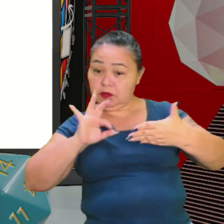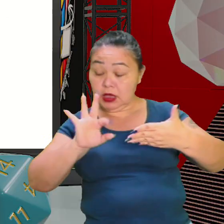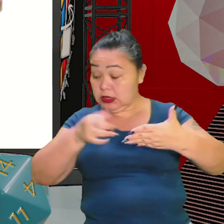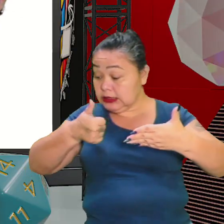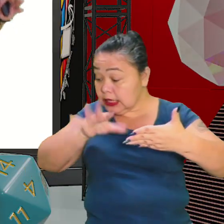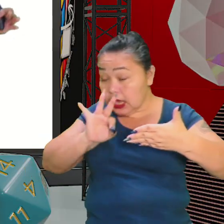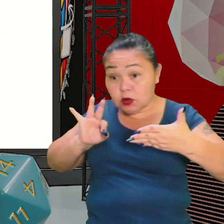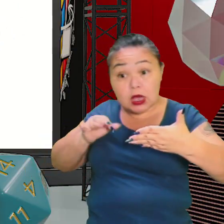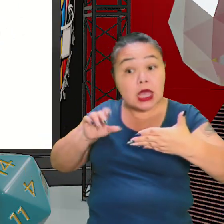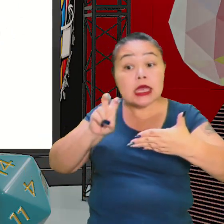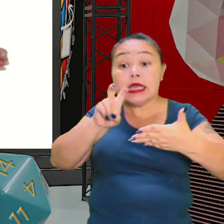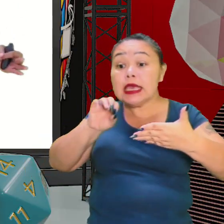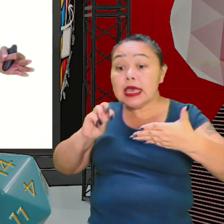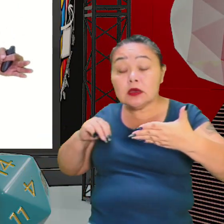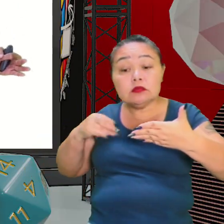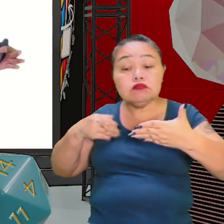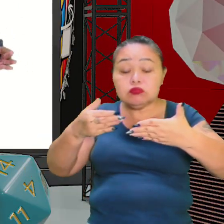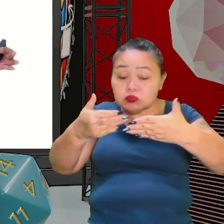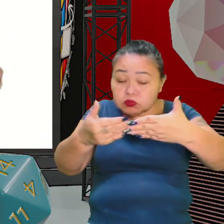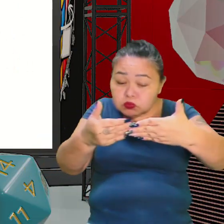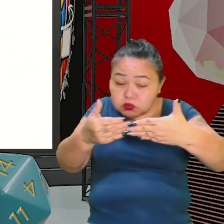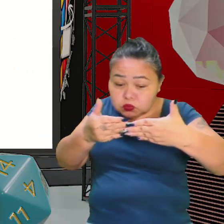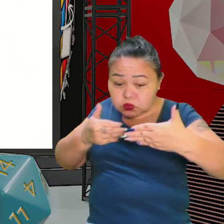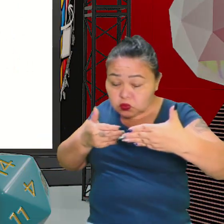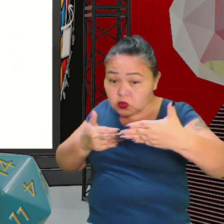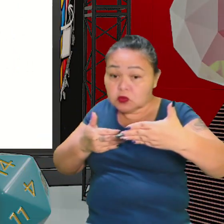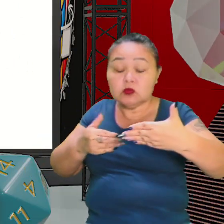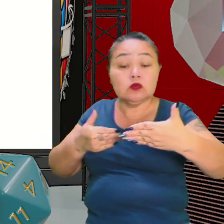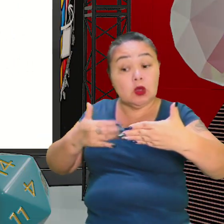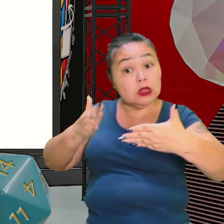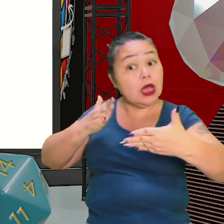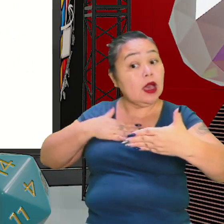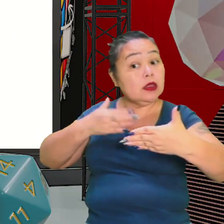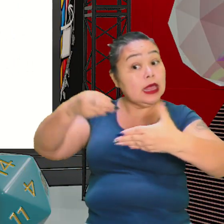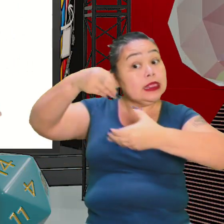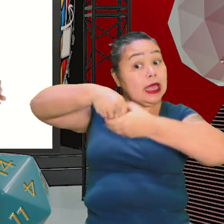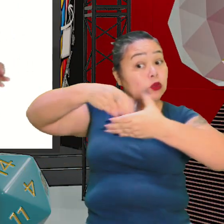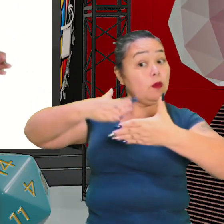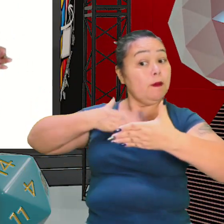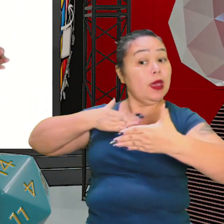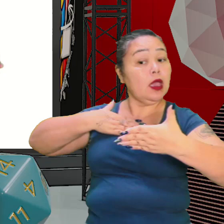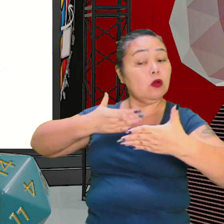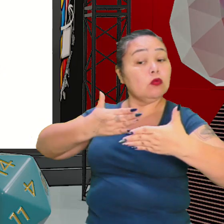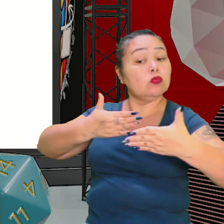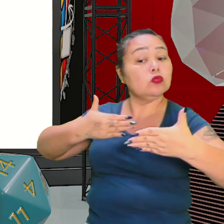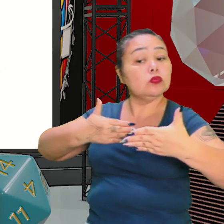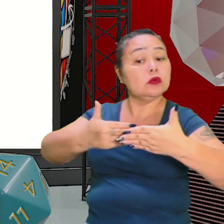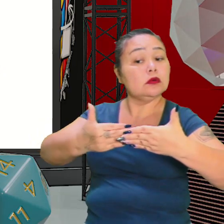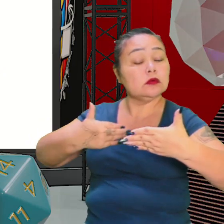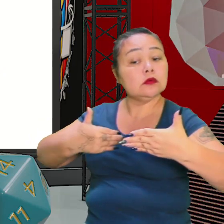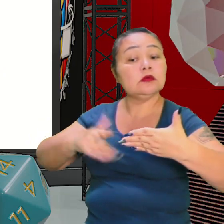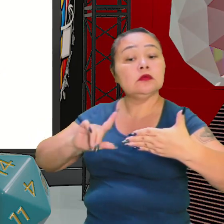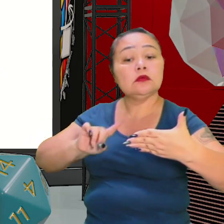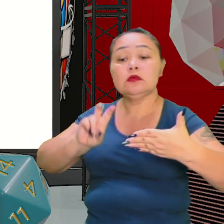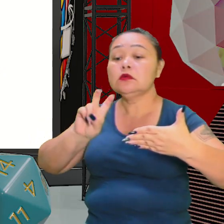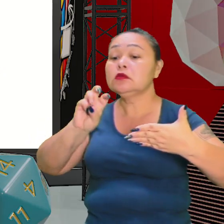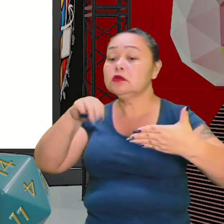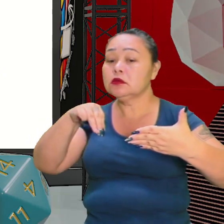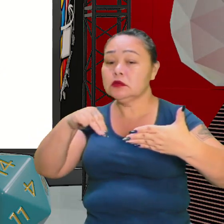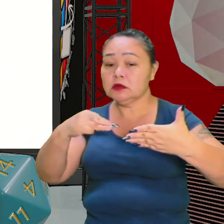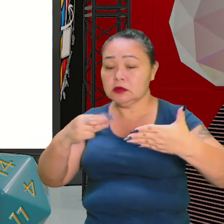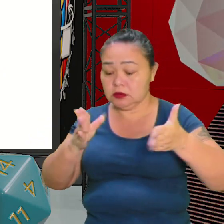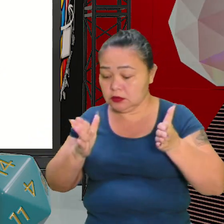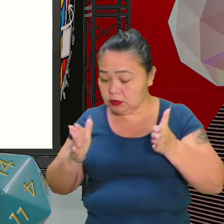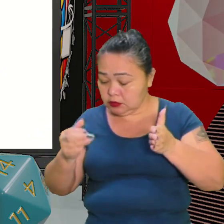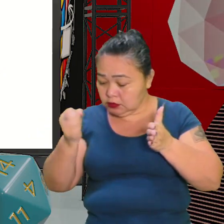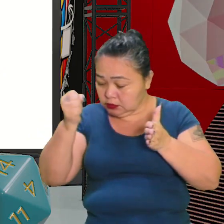metros, 100 metros, 500 metros, puxei a cerca ou o muro, está no meu terreno, tá? Marquei ali 5 centímetros, vou